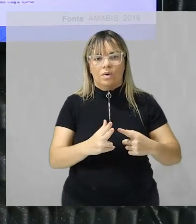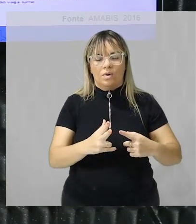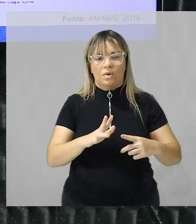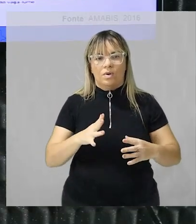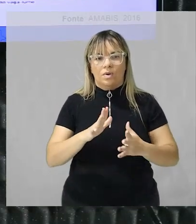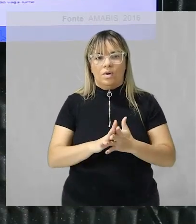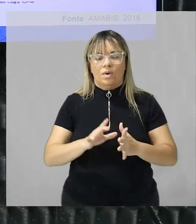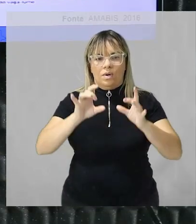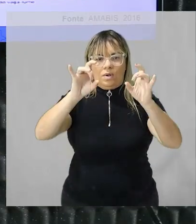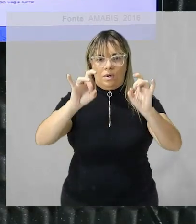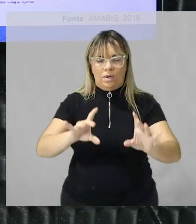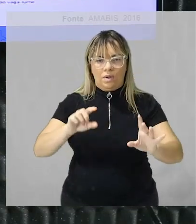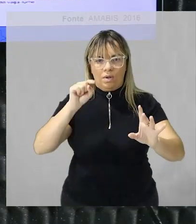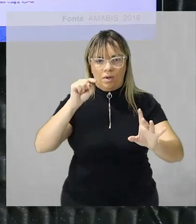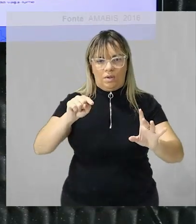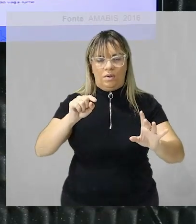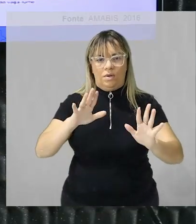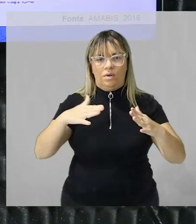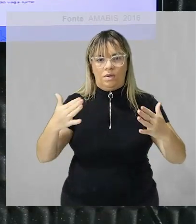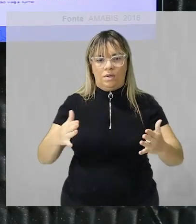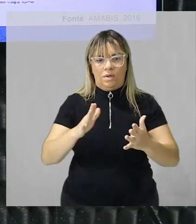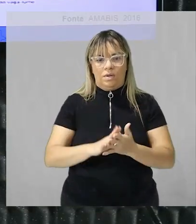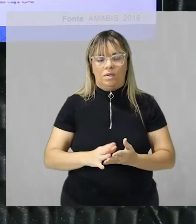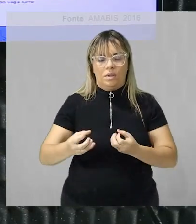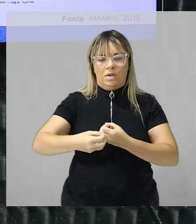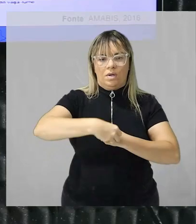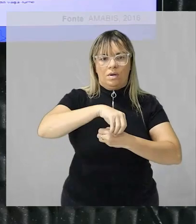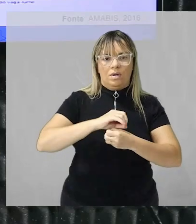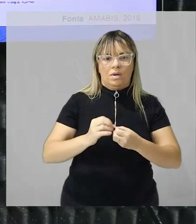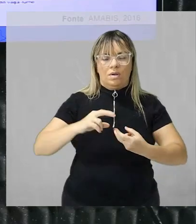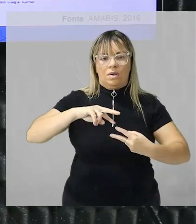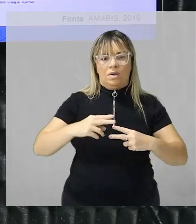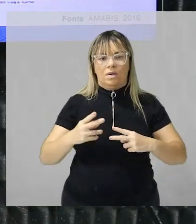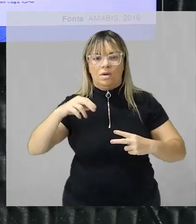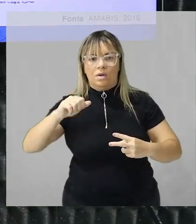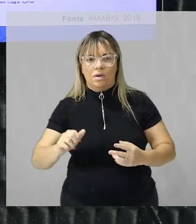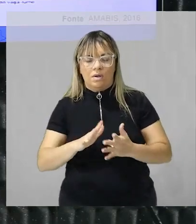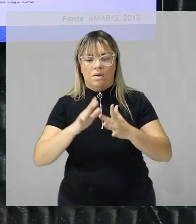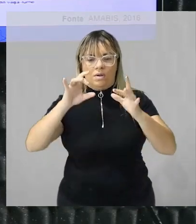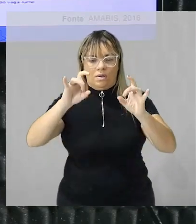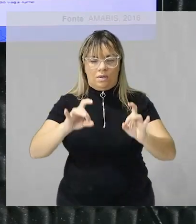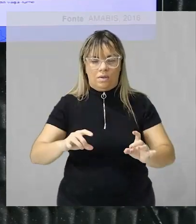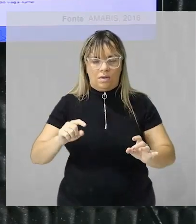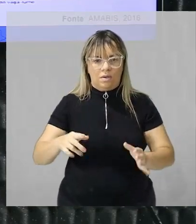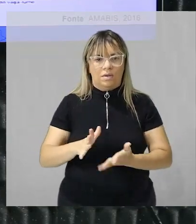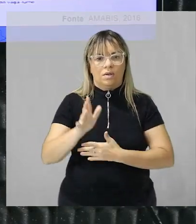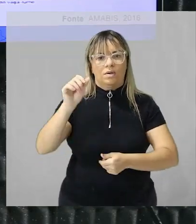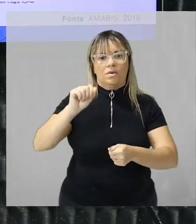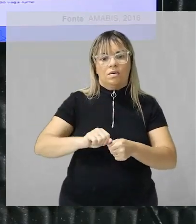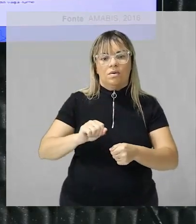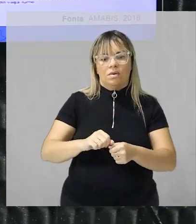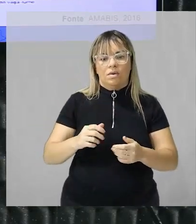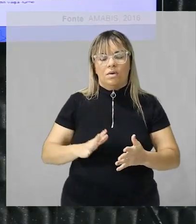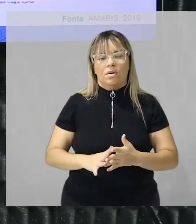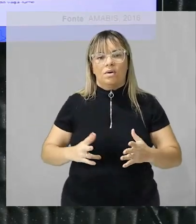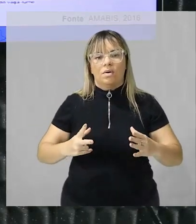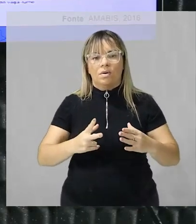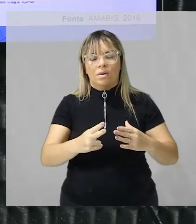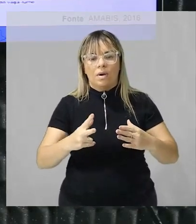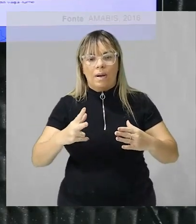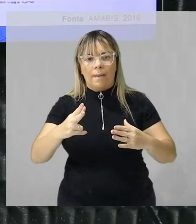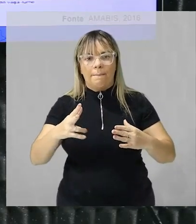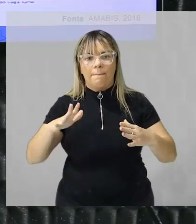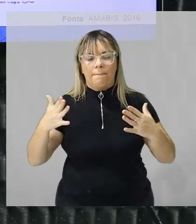da molécula de DNA em locais específicos. Então, esses cortes que eram feitos em locais específicos, eles eram